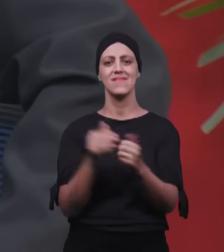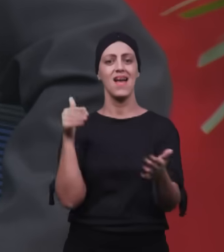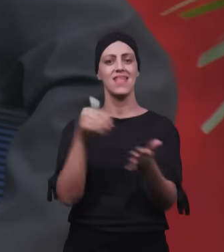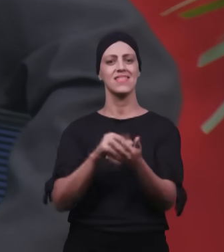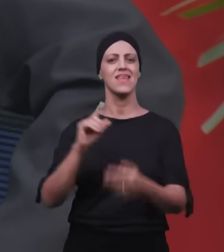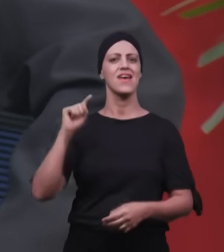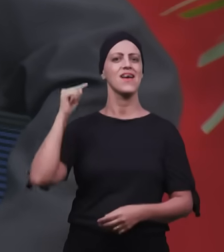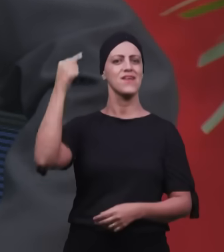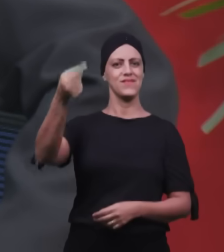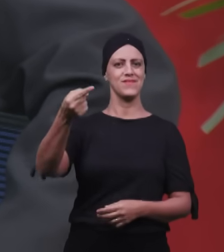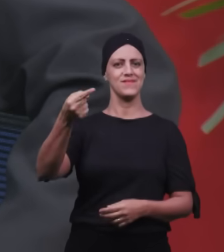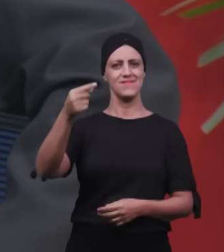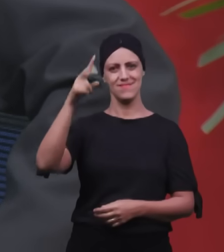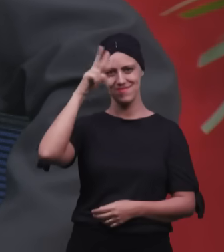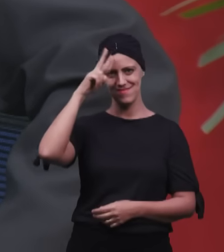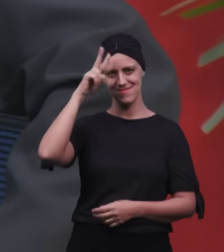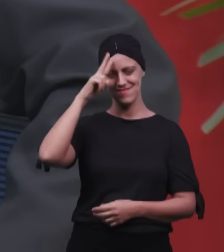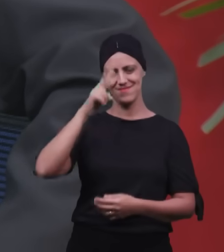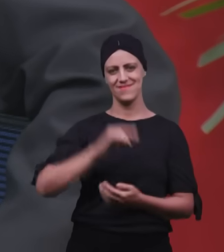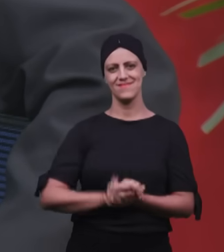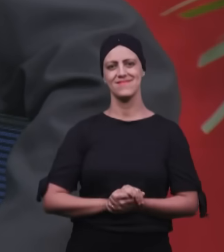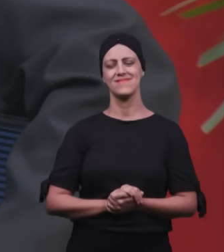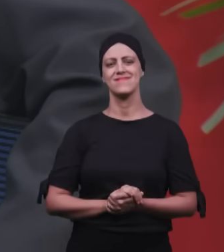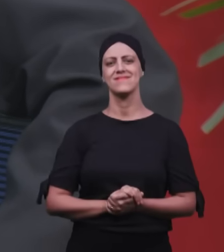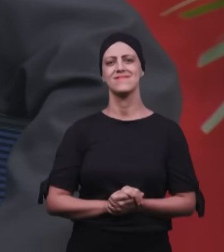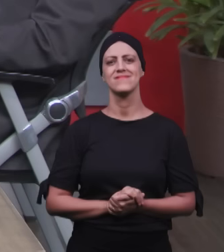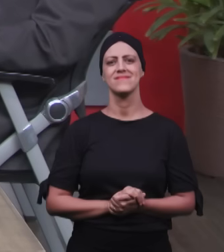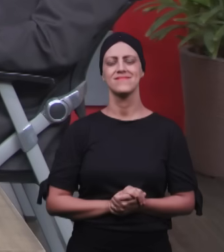até a próxima segunda-feira